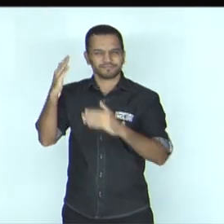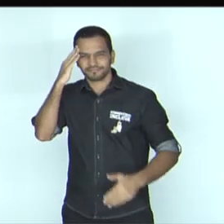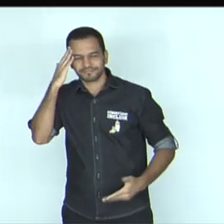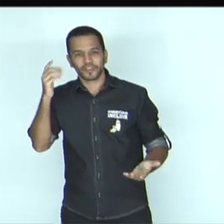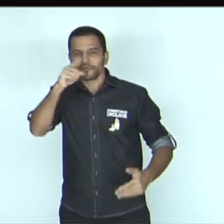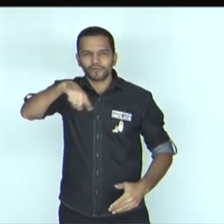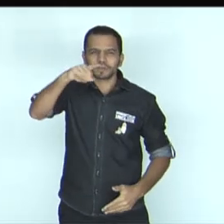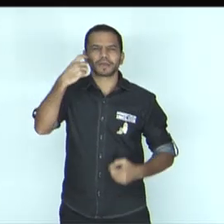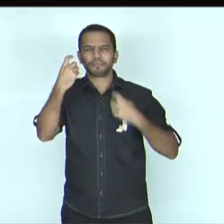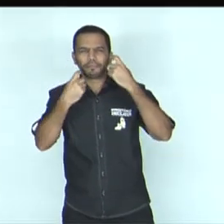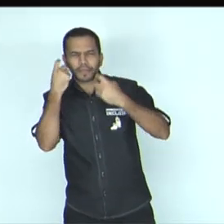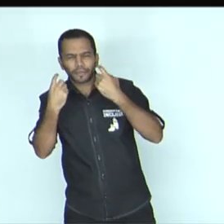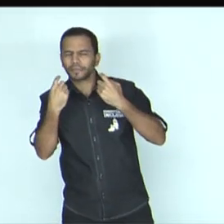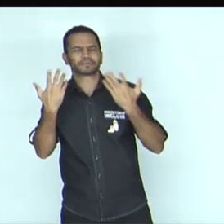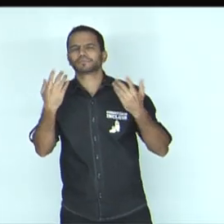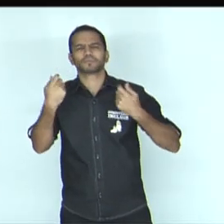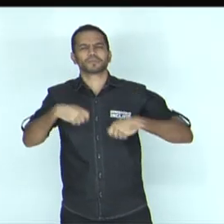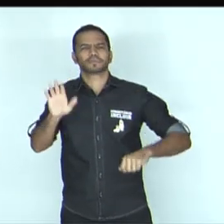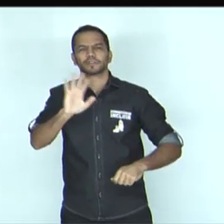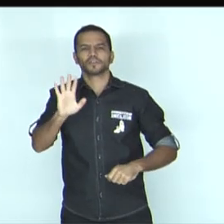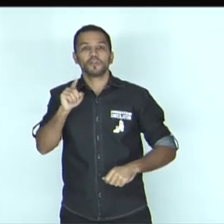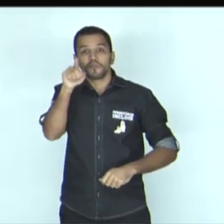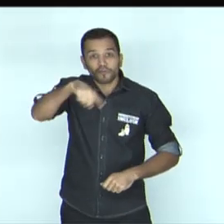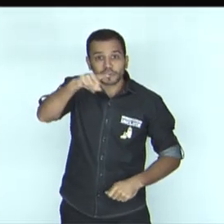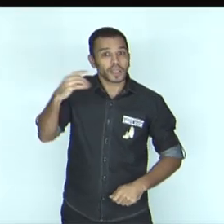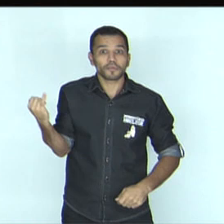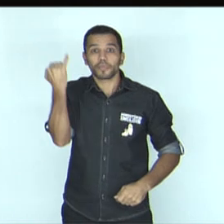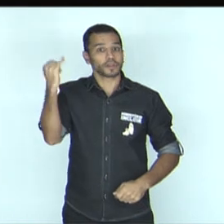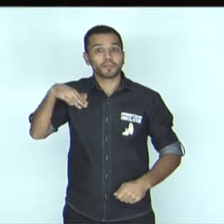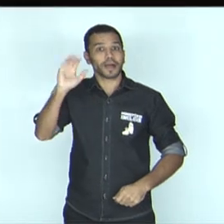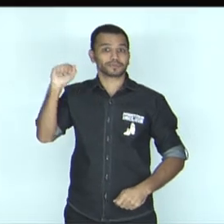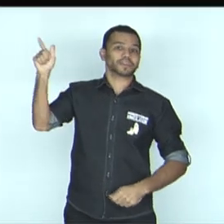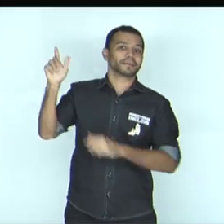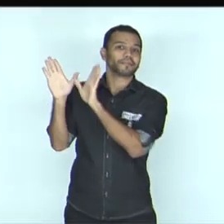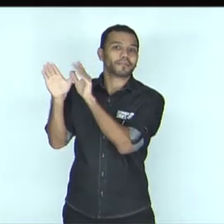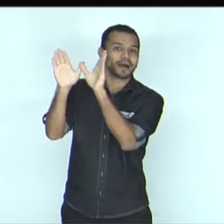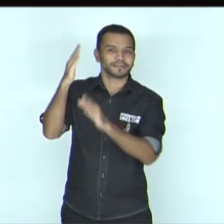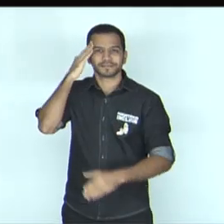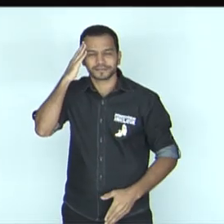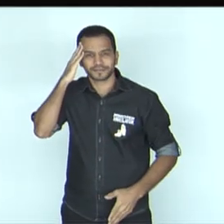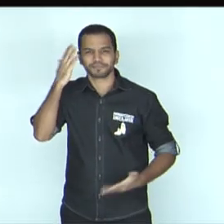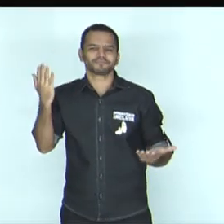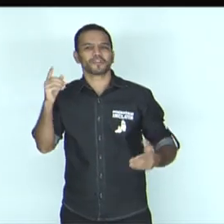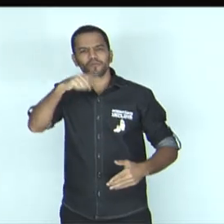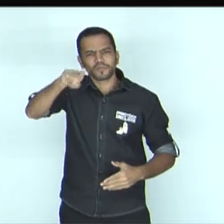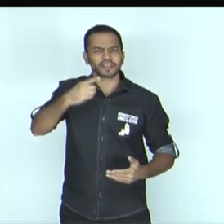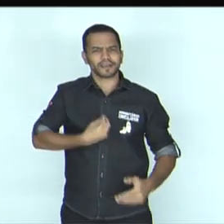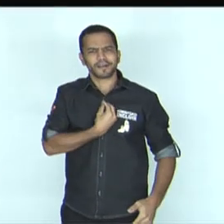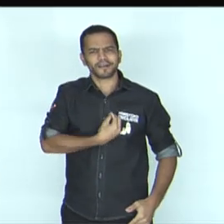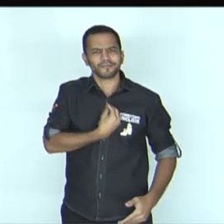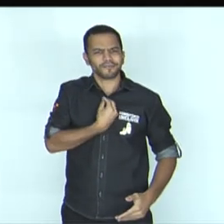que se preocupe, pode acrescentar uma hora que seja a sua própria vida? Porque vocês